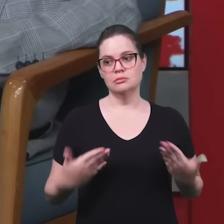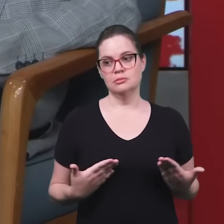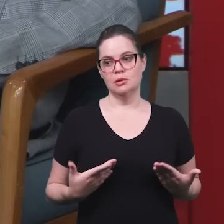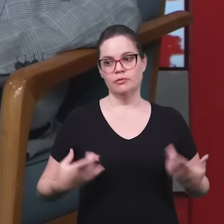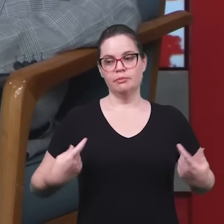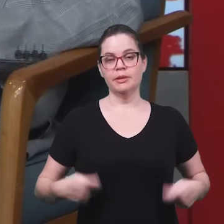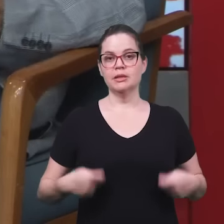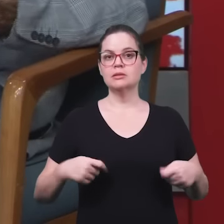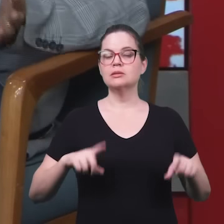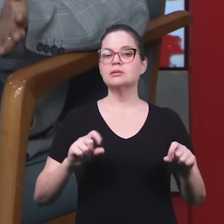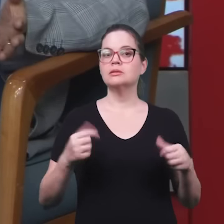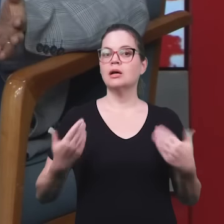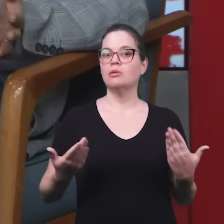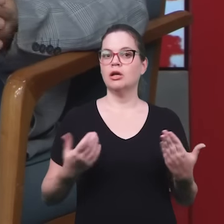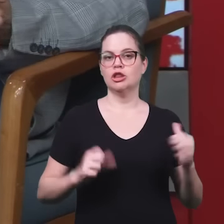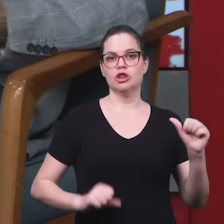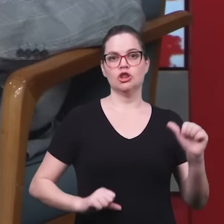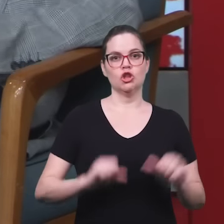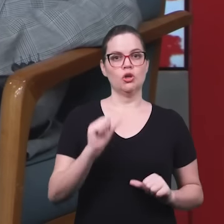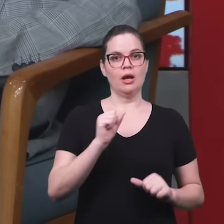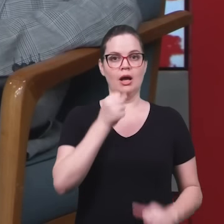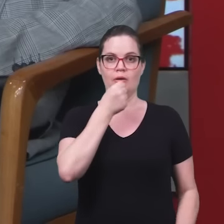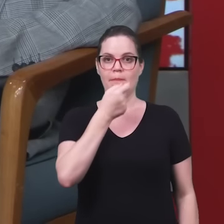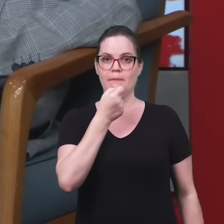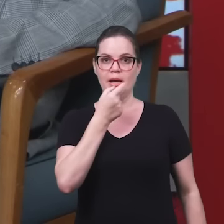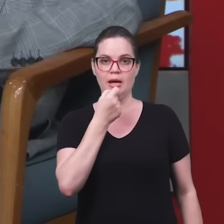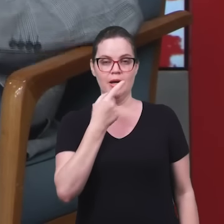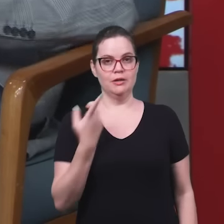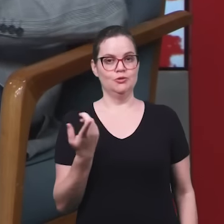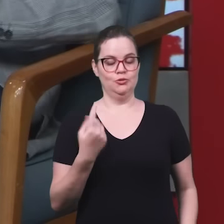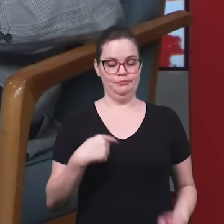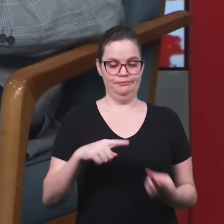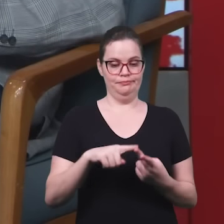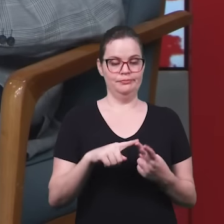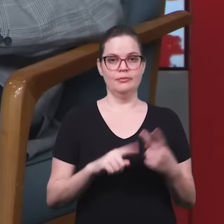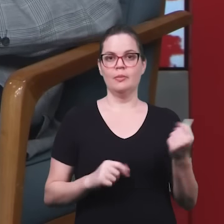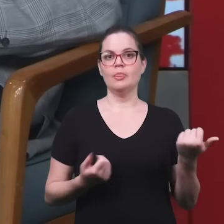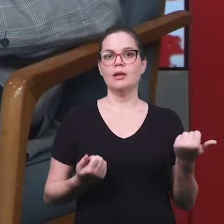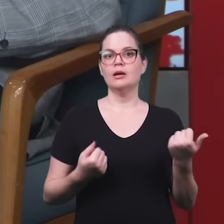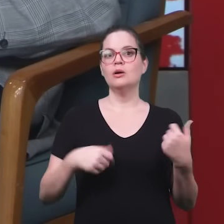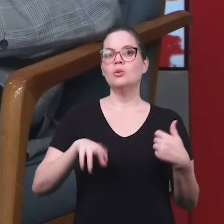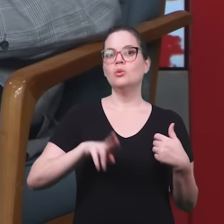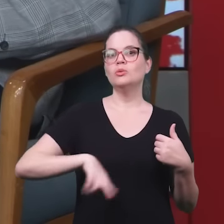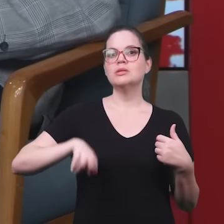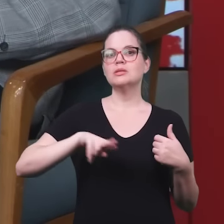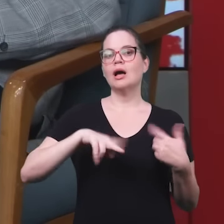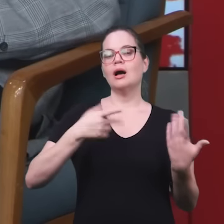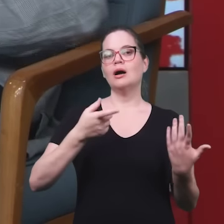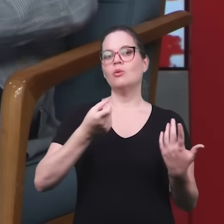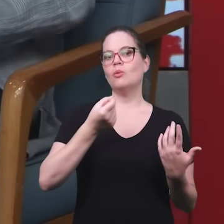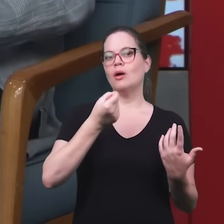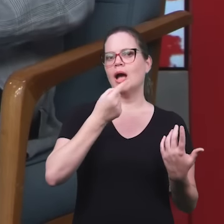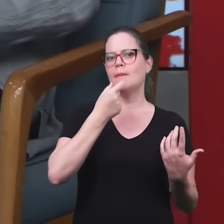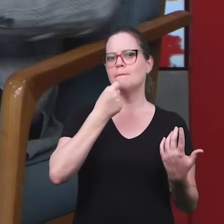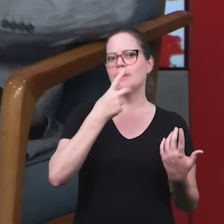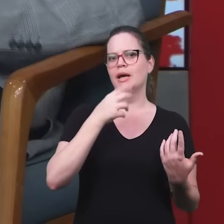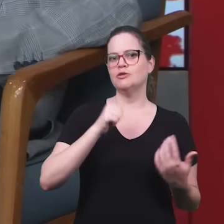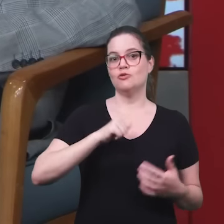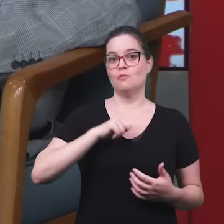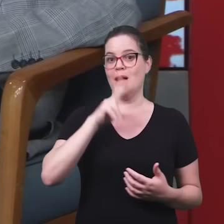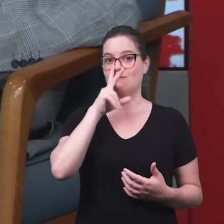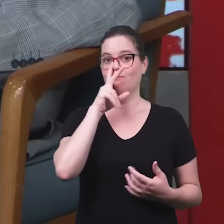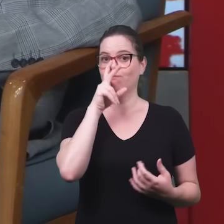que, às vezes, mudar a medicação. Às vezes você tem que usar a medicação mais